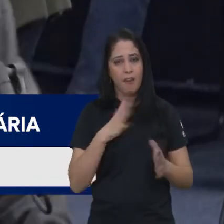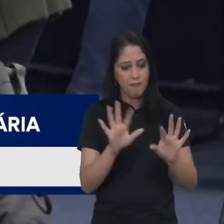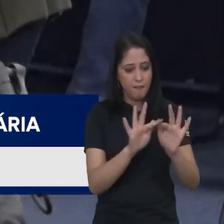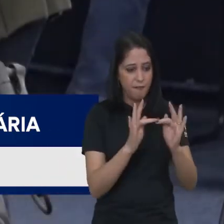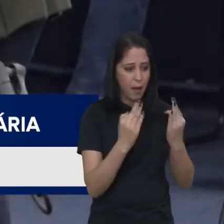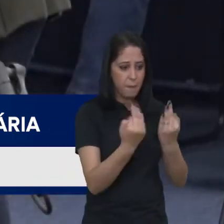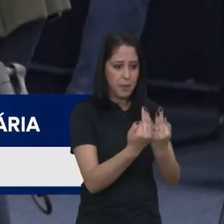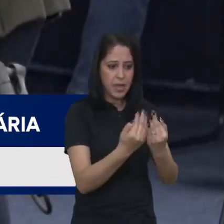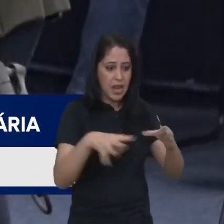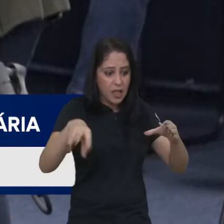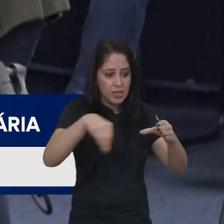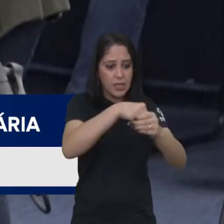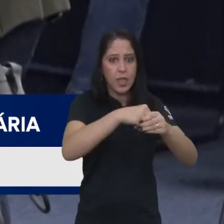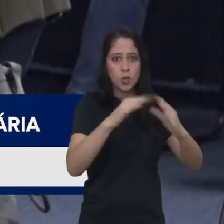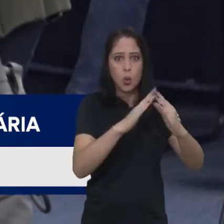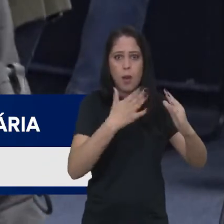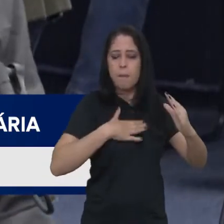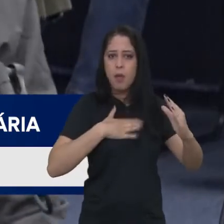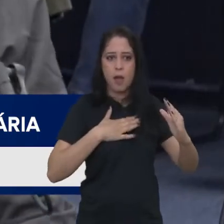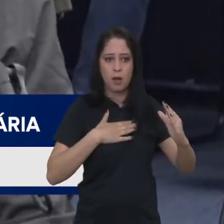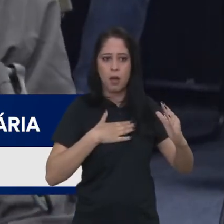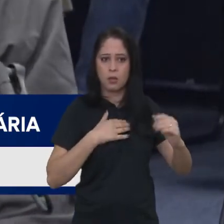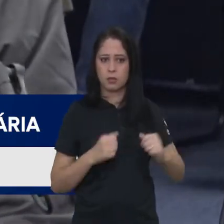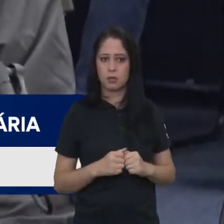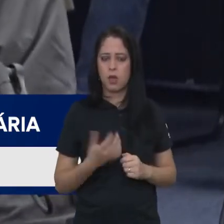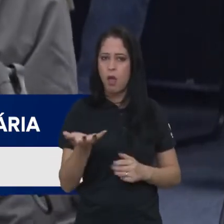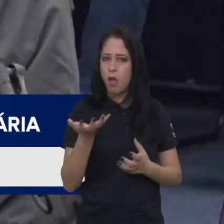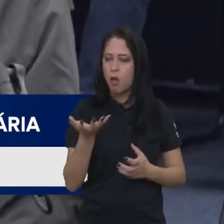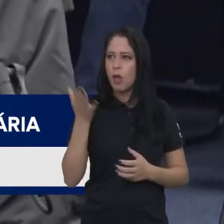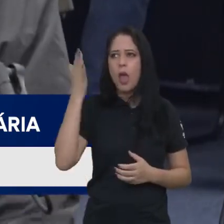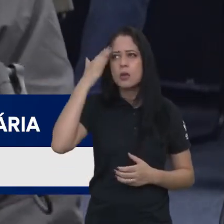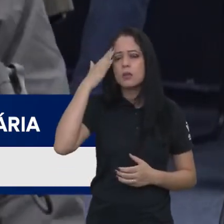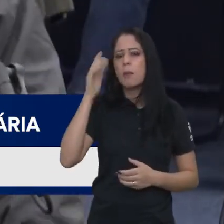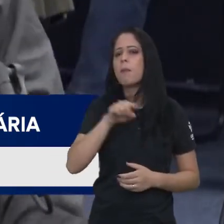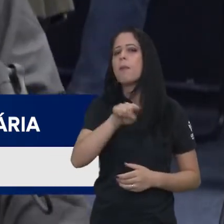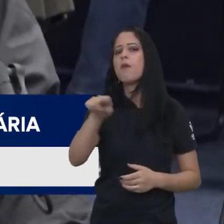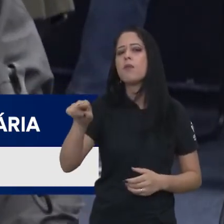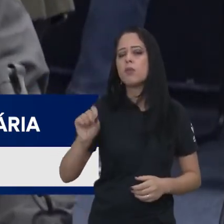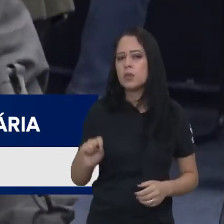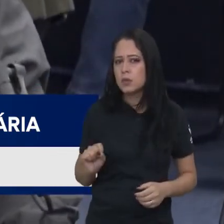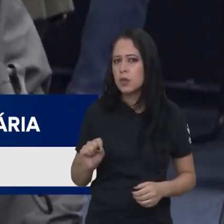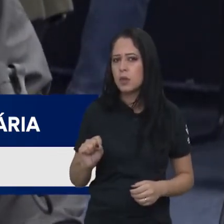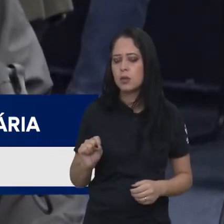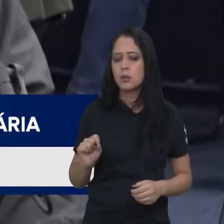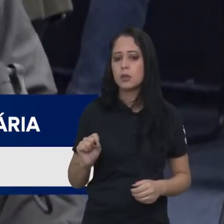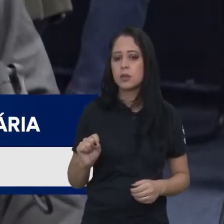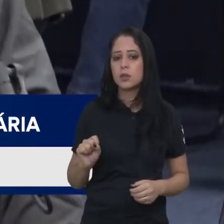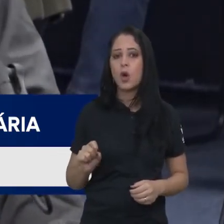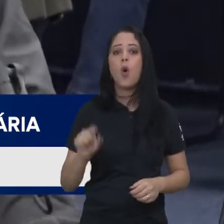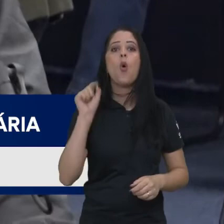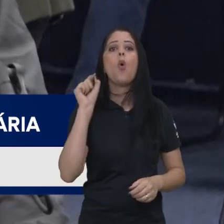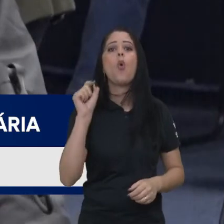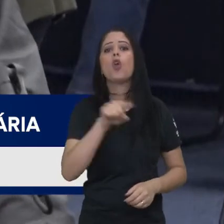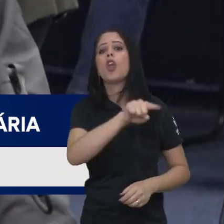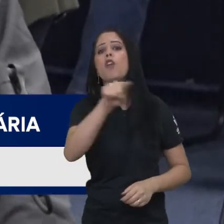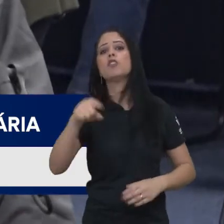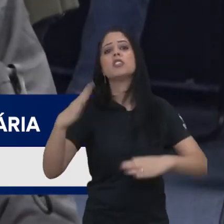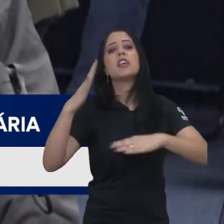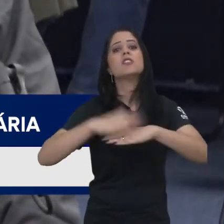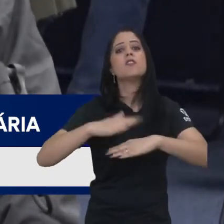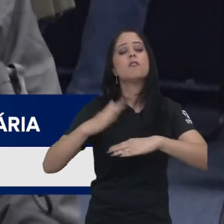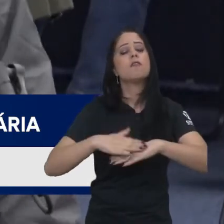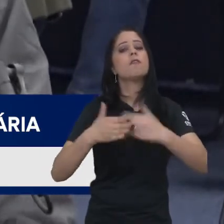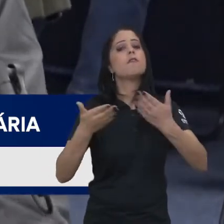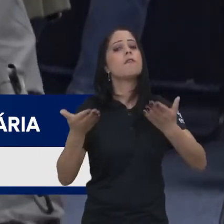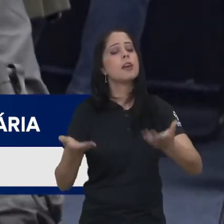dentro da minha propriedade. Agora, eu gostaria de saber dos senhores vereadores o que vocês